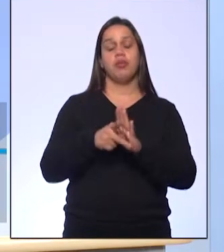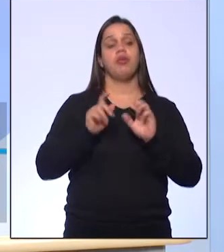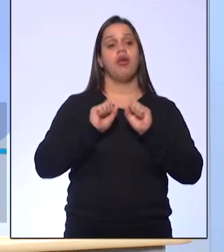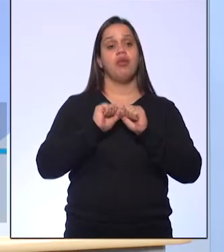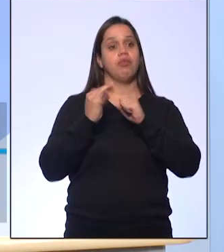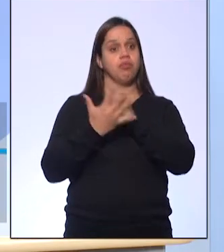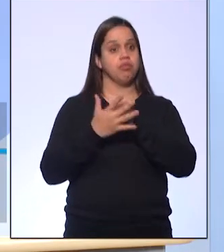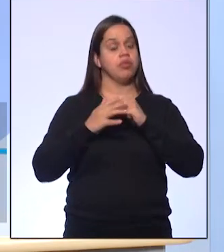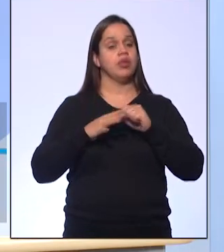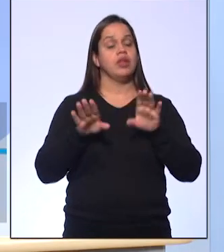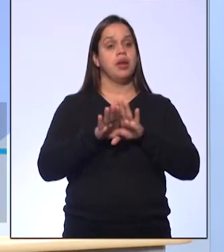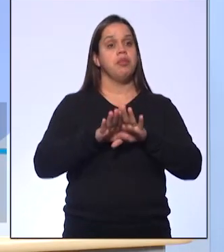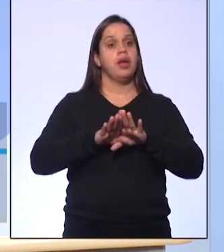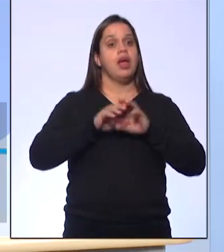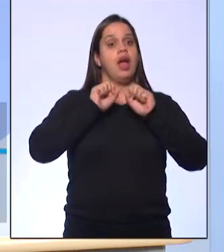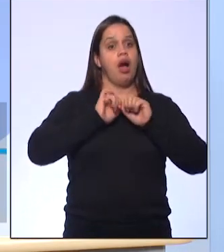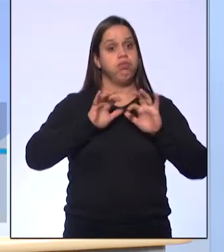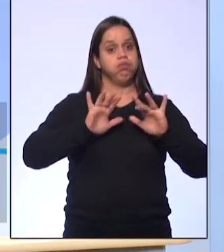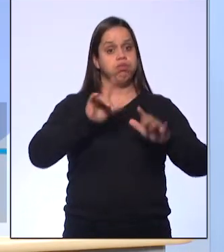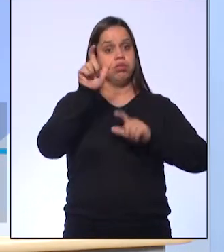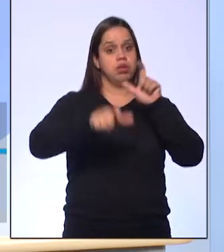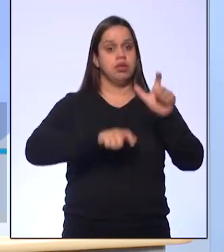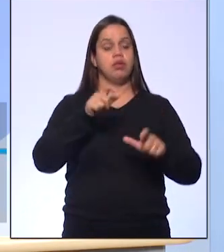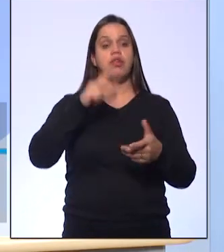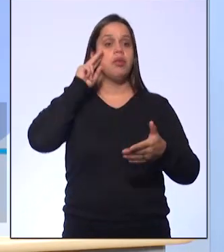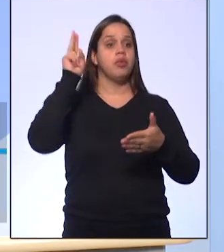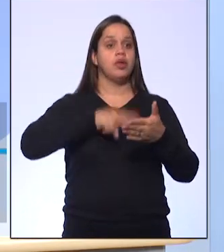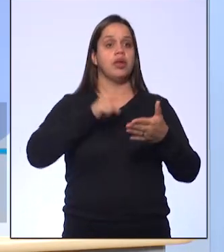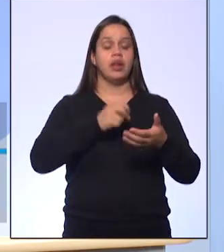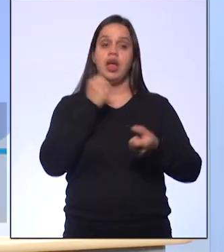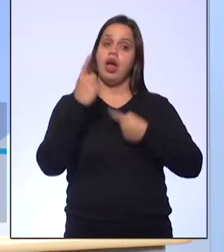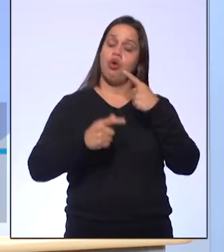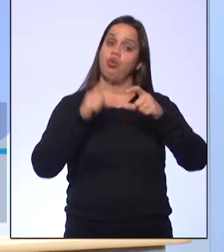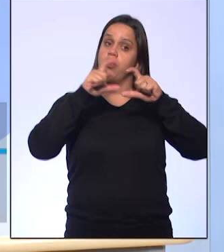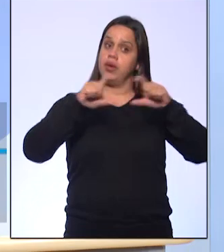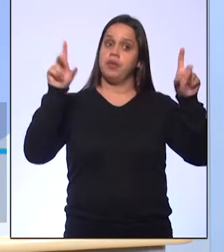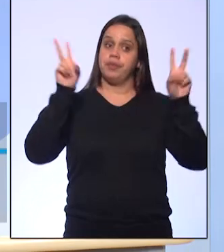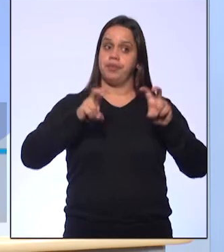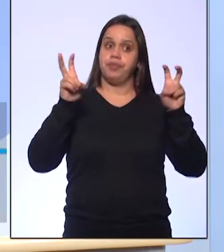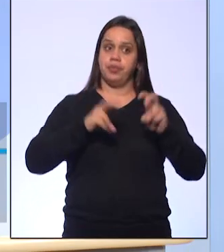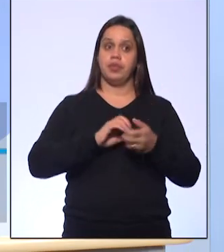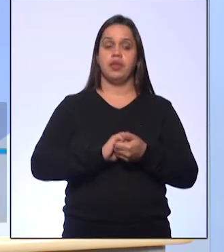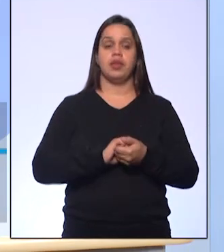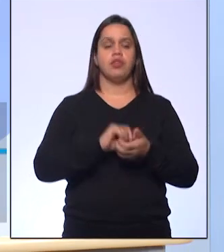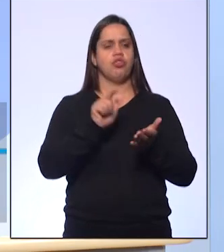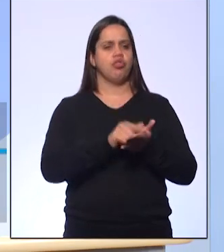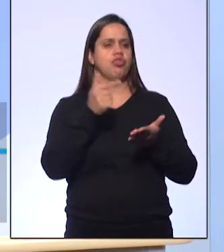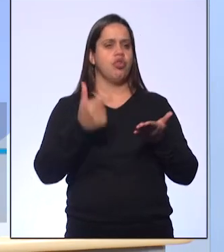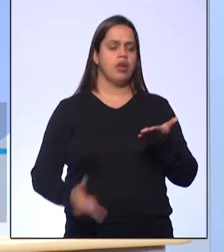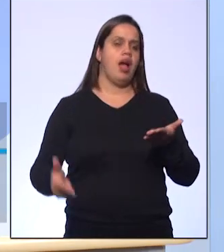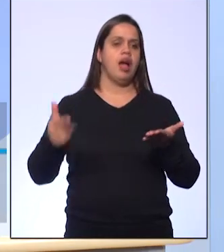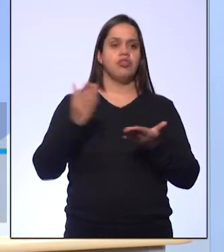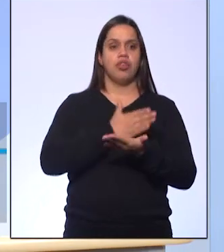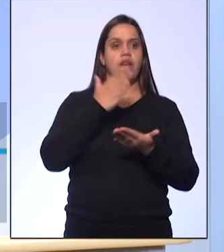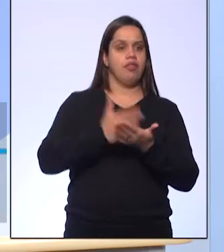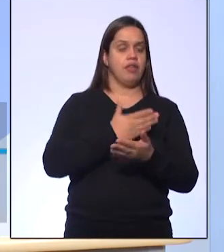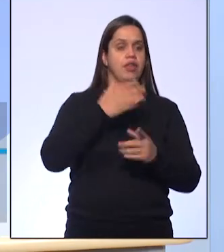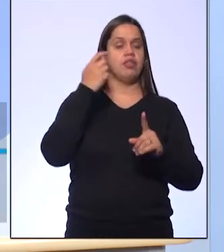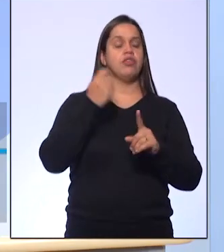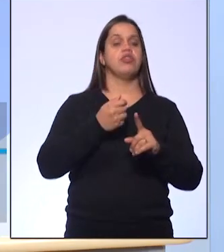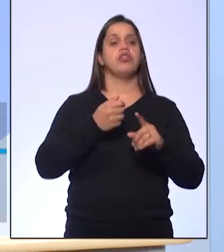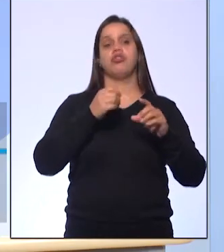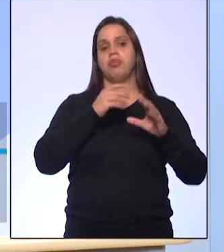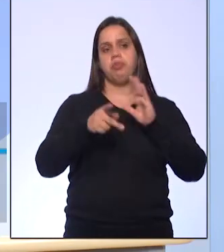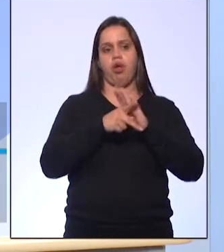coronavírus e ao fluxo de pessoas, nós vamos agora ler algumas manchetes de jornais, né, de revistas, de meios de